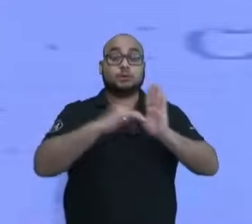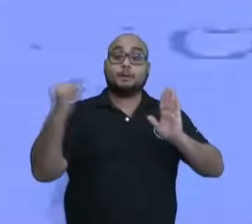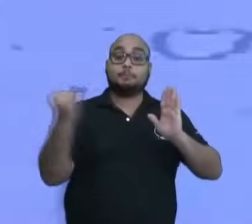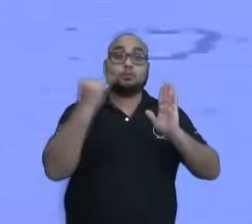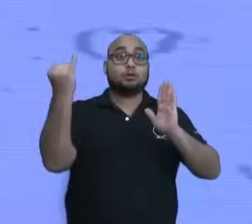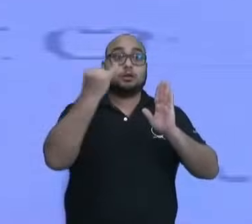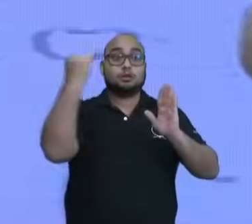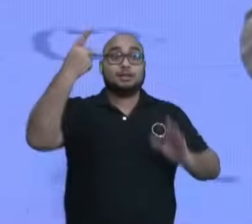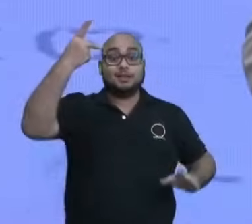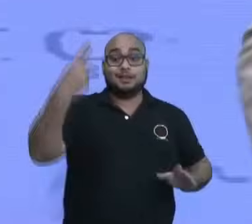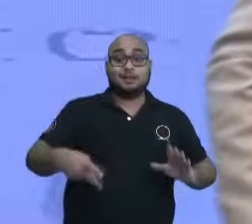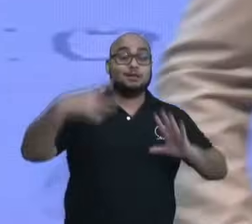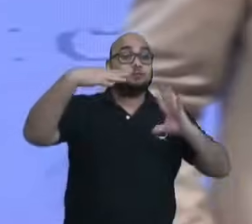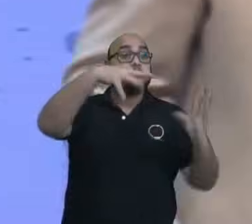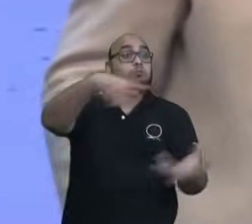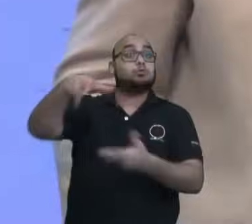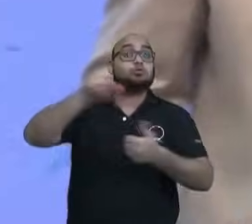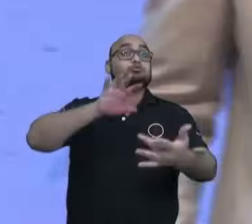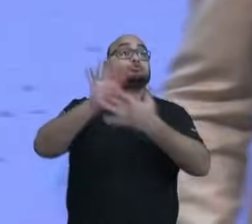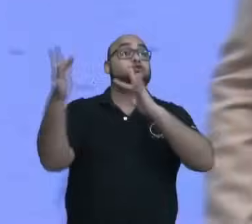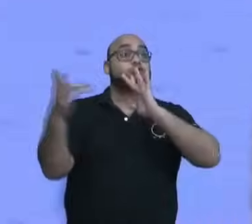terra Jesus